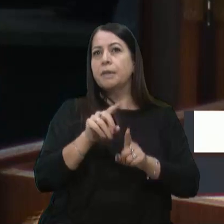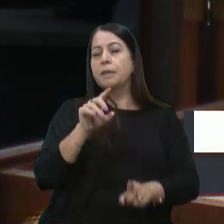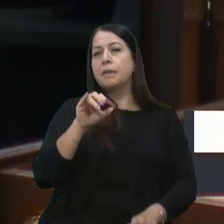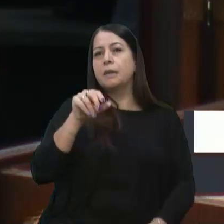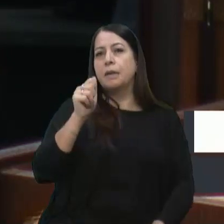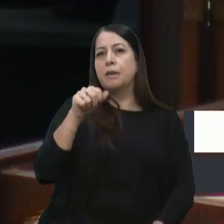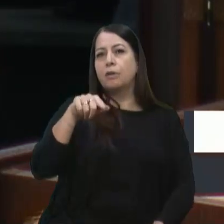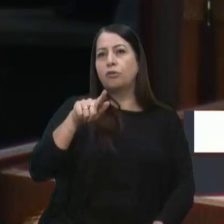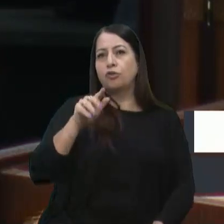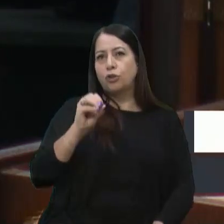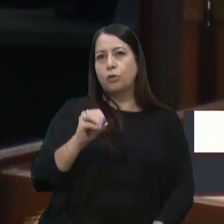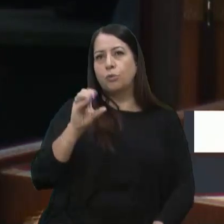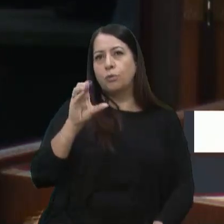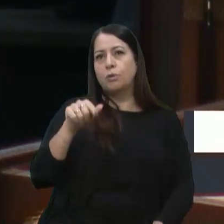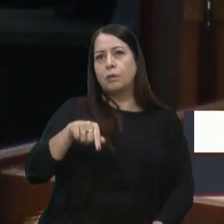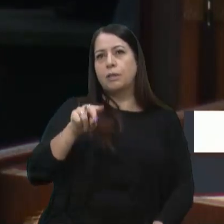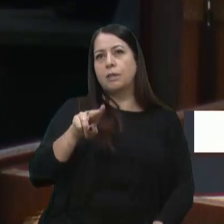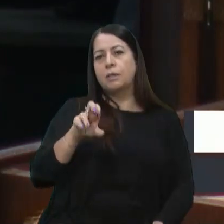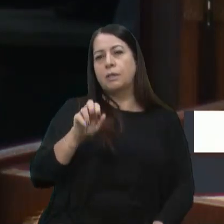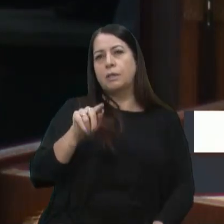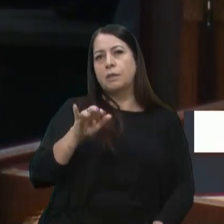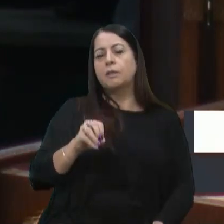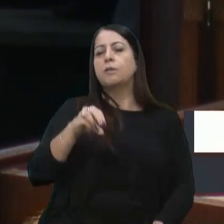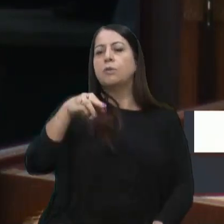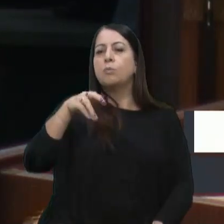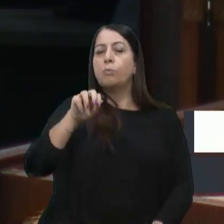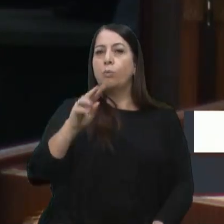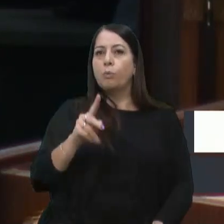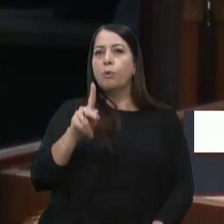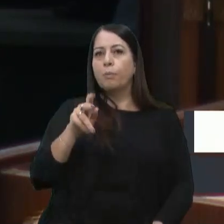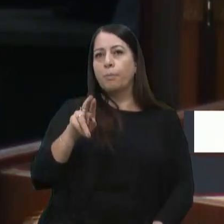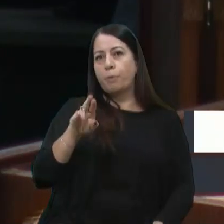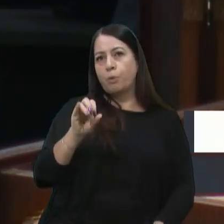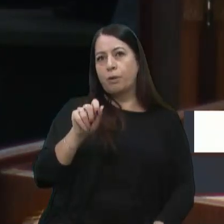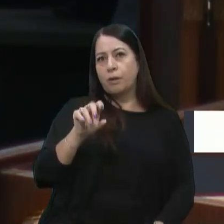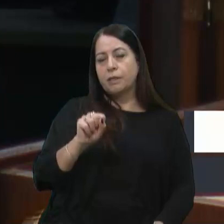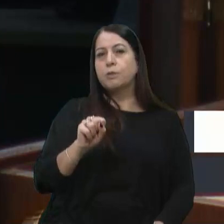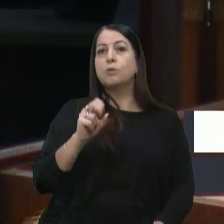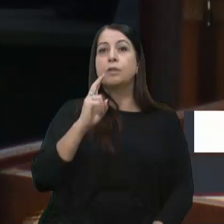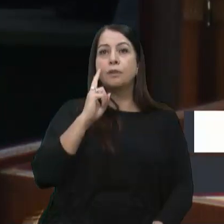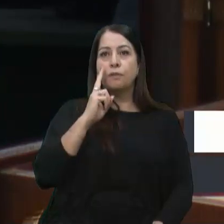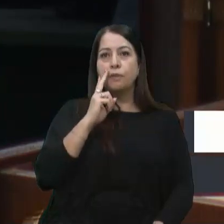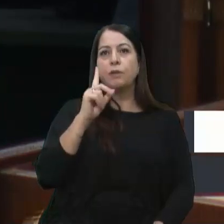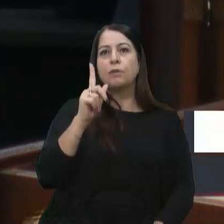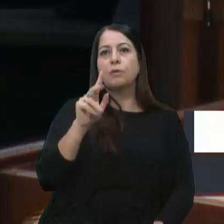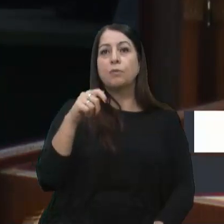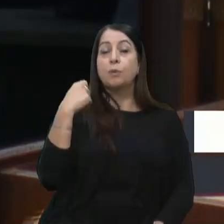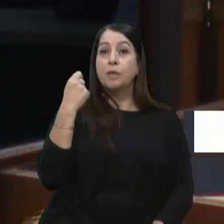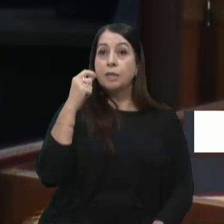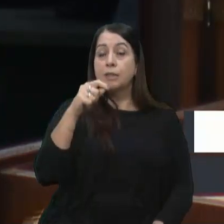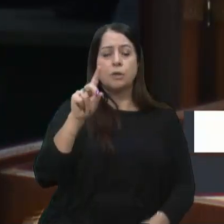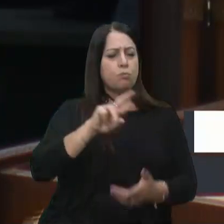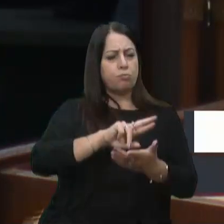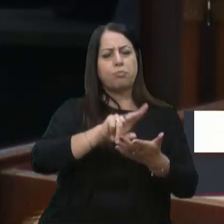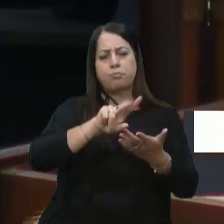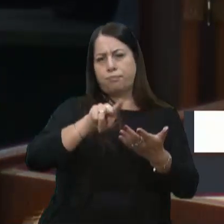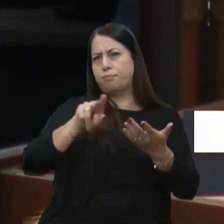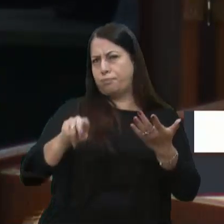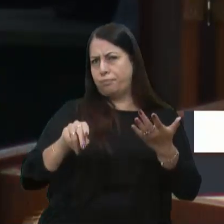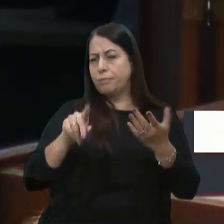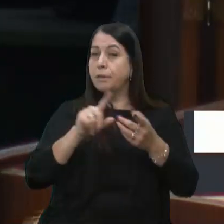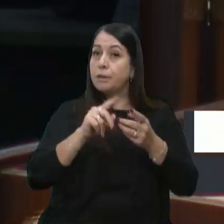Quitolina, Corsete, Moinho Progresso e Vinícola Rio Grandense, entre outras. O